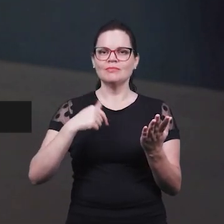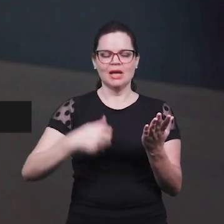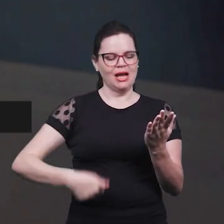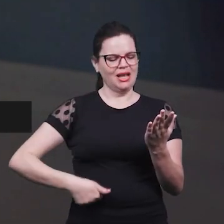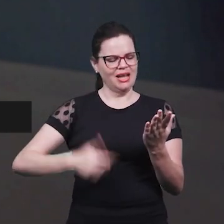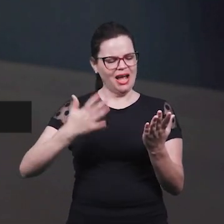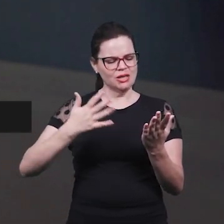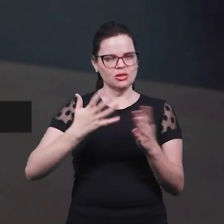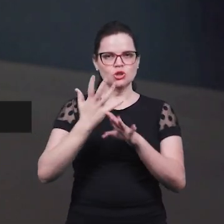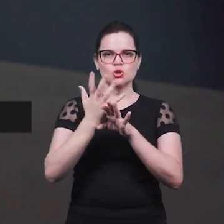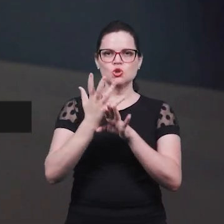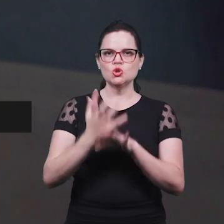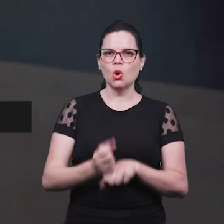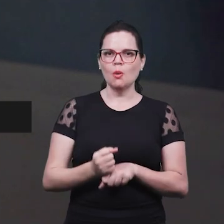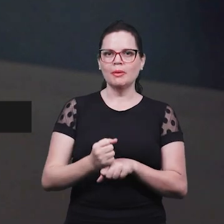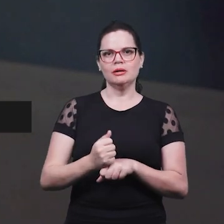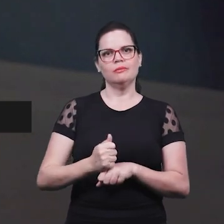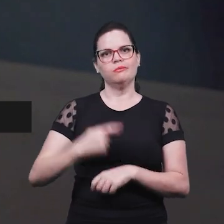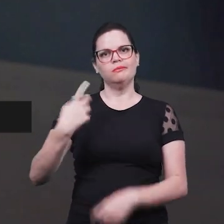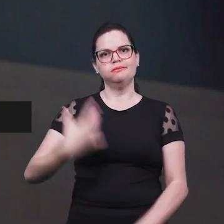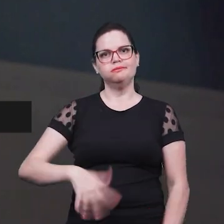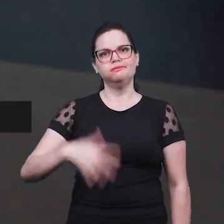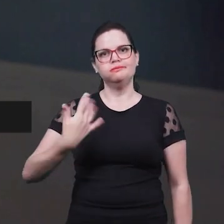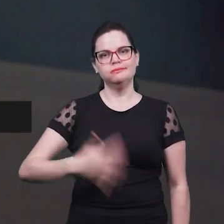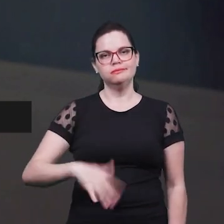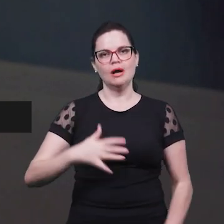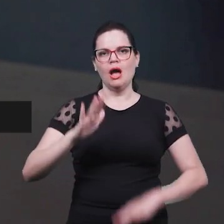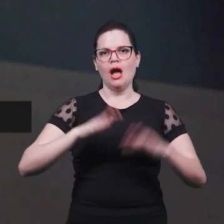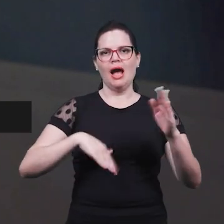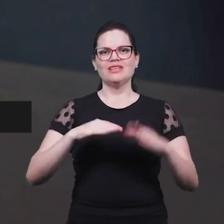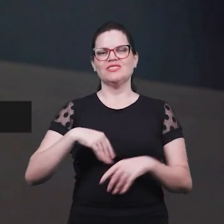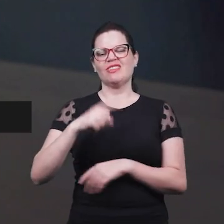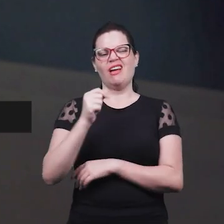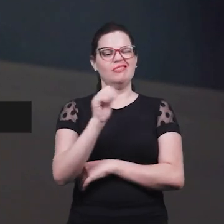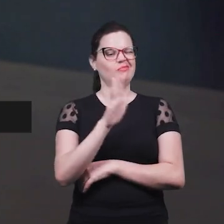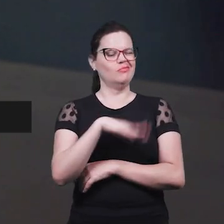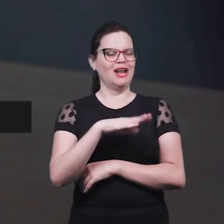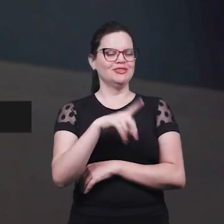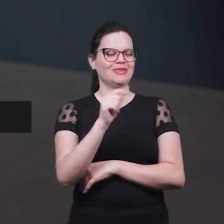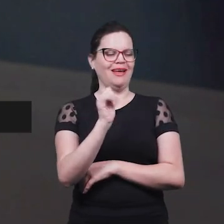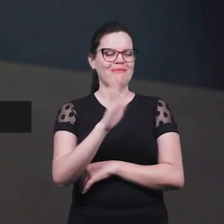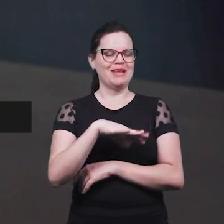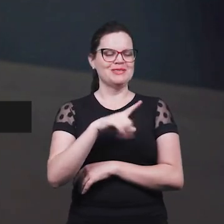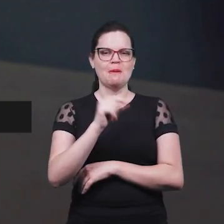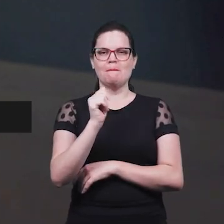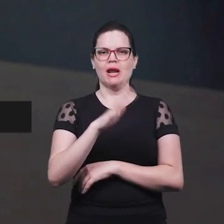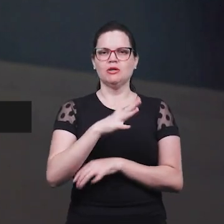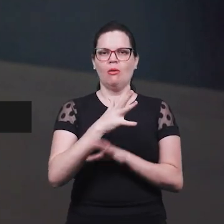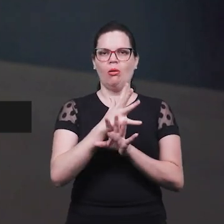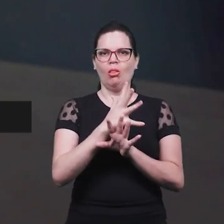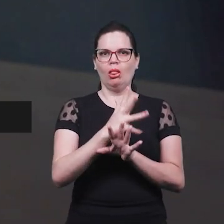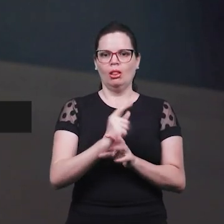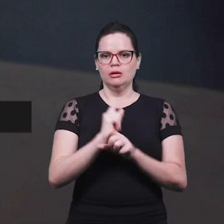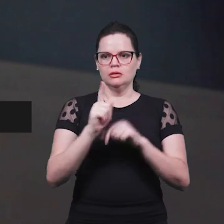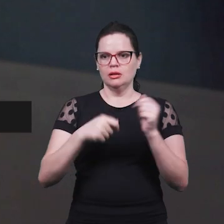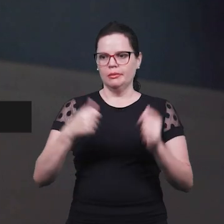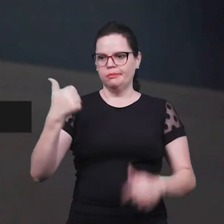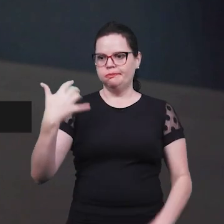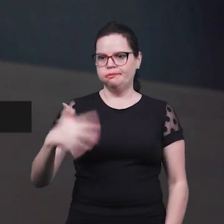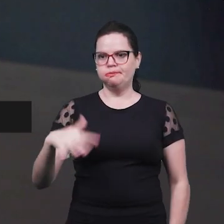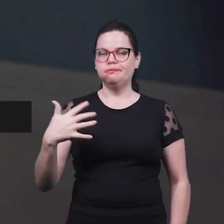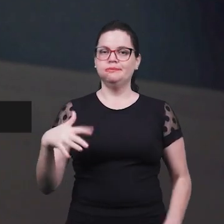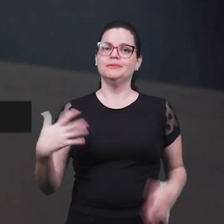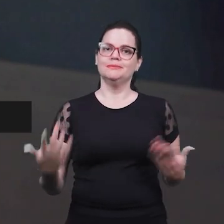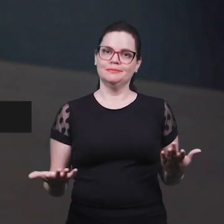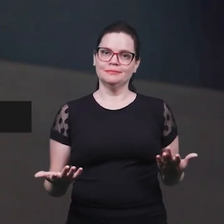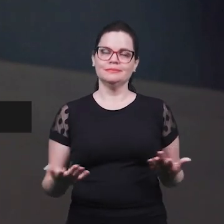que, somadas, dão um volume grande, e que isso aí está te tirando a oportunidade de fazer uma reserva, de fazer uma poupança. Com certeza. Né?